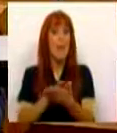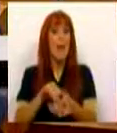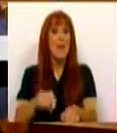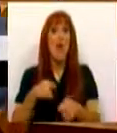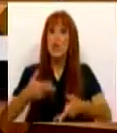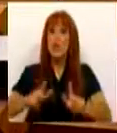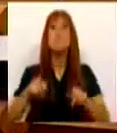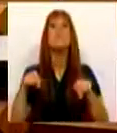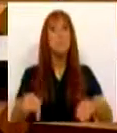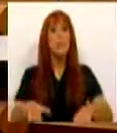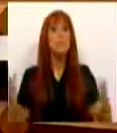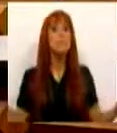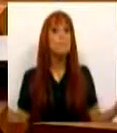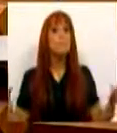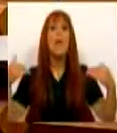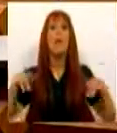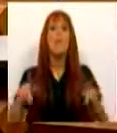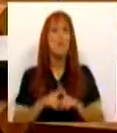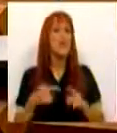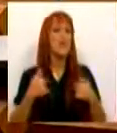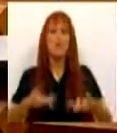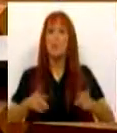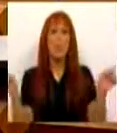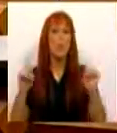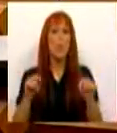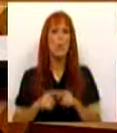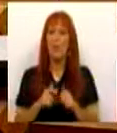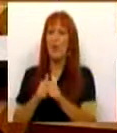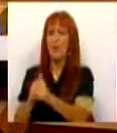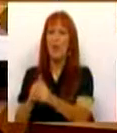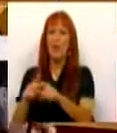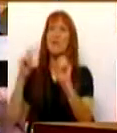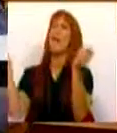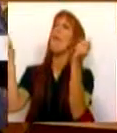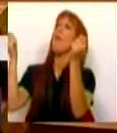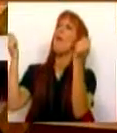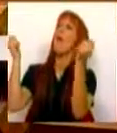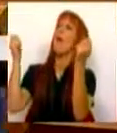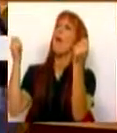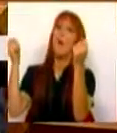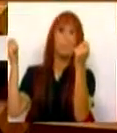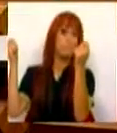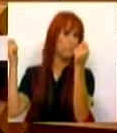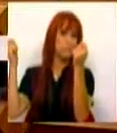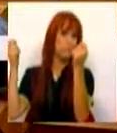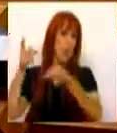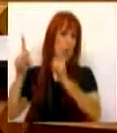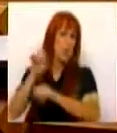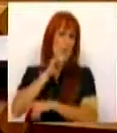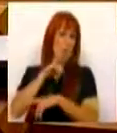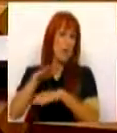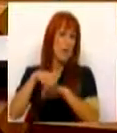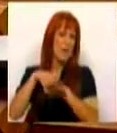estamos disponíveis para isso. Mas não estamos disponíveis para ir atrás de populismos e de, daquilo que pode